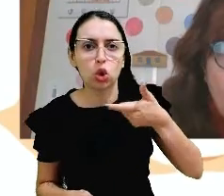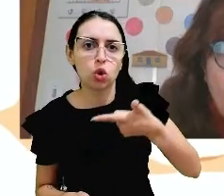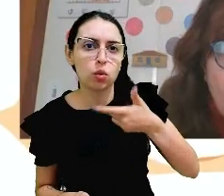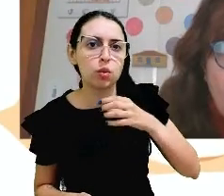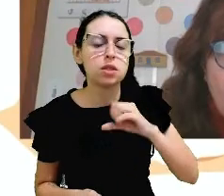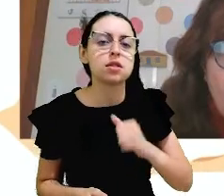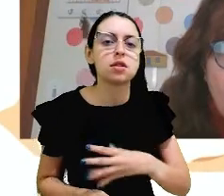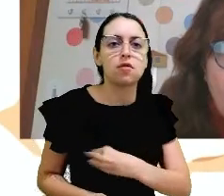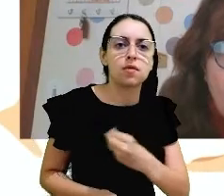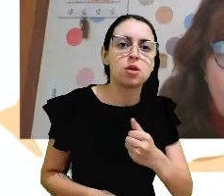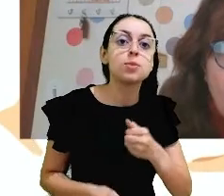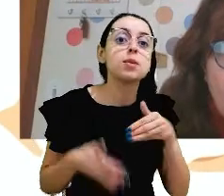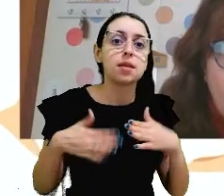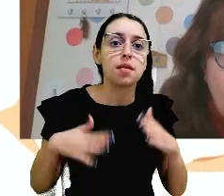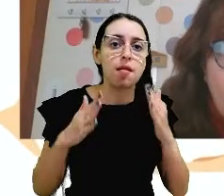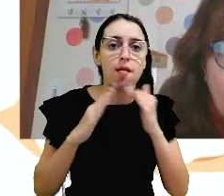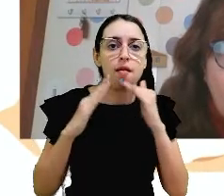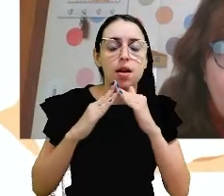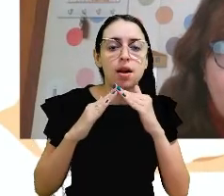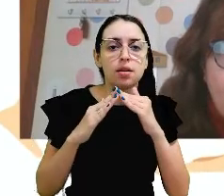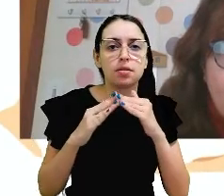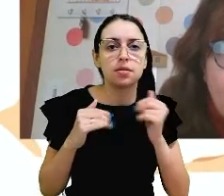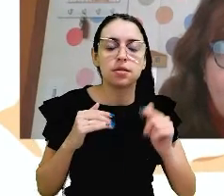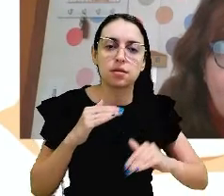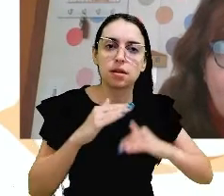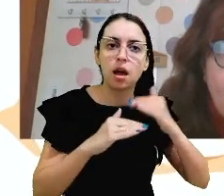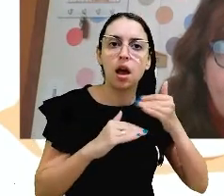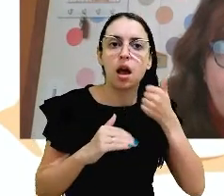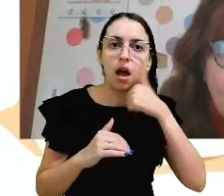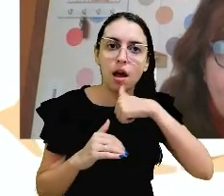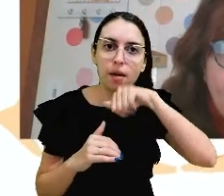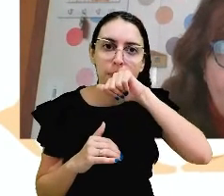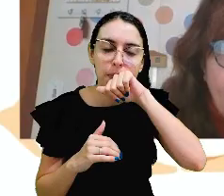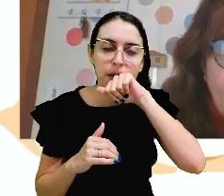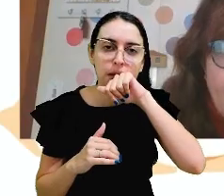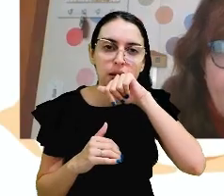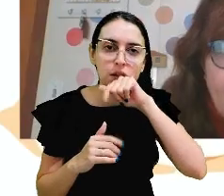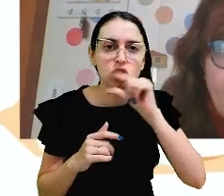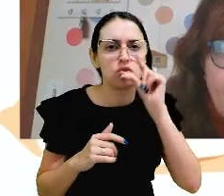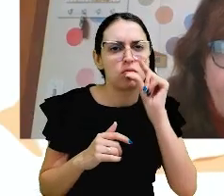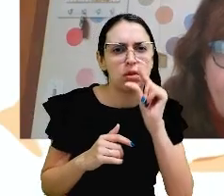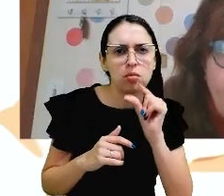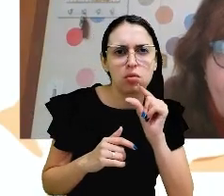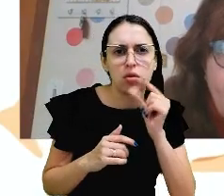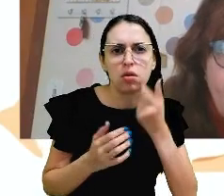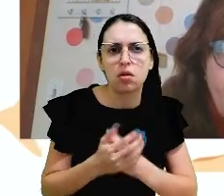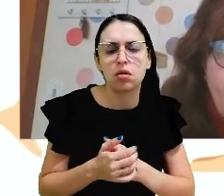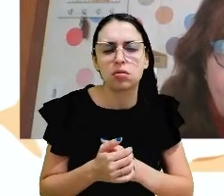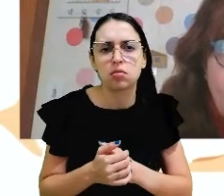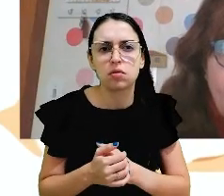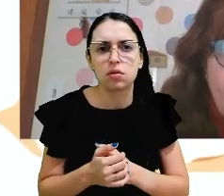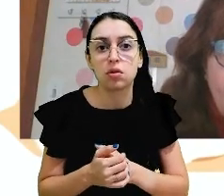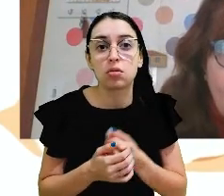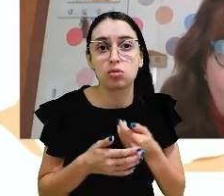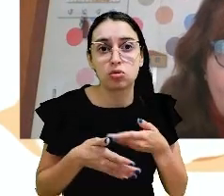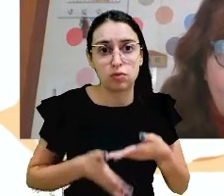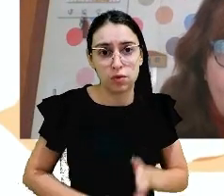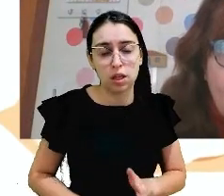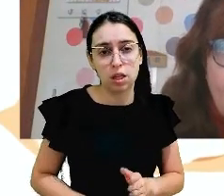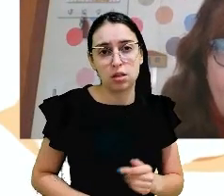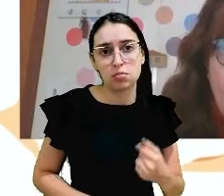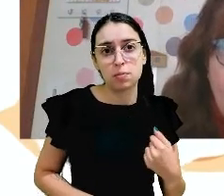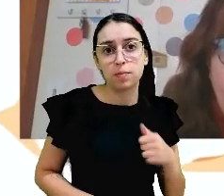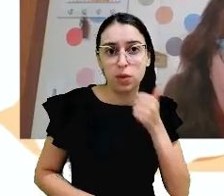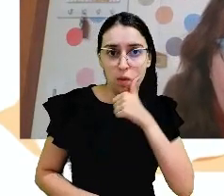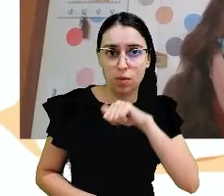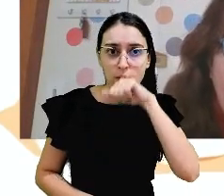casa, né? A geração da minha mãe é uma geração que teve uma diminuição grande no número de filhos. A minha mãe teve 3